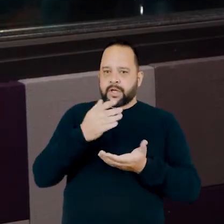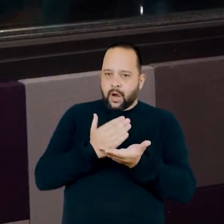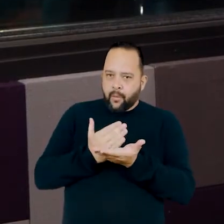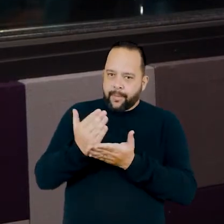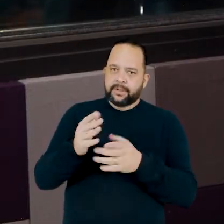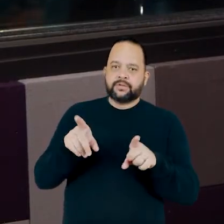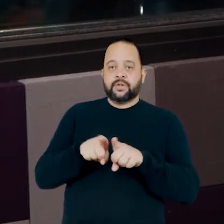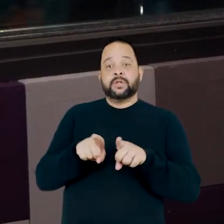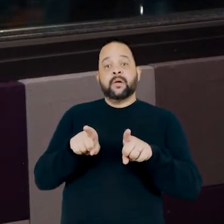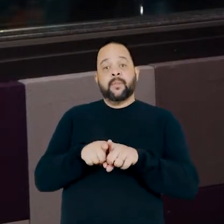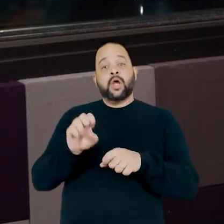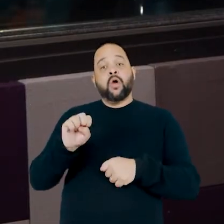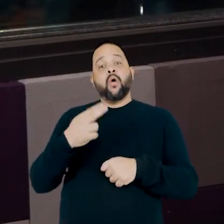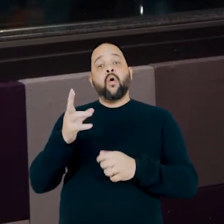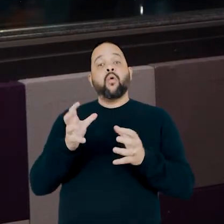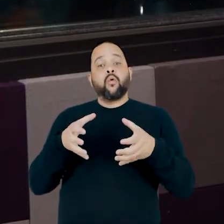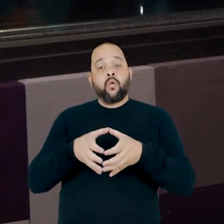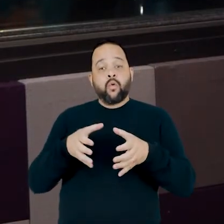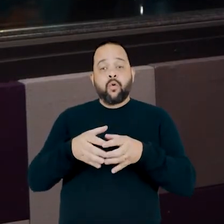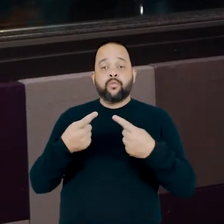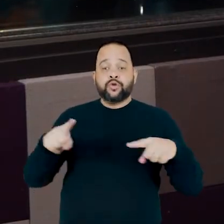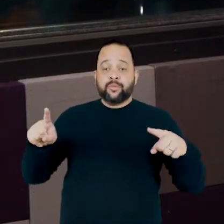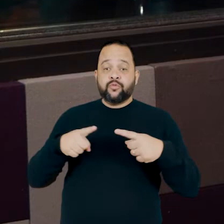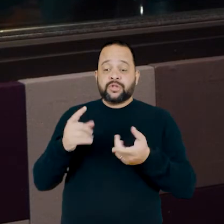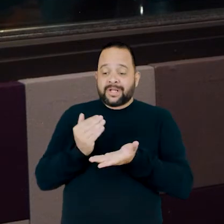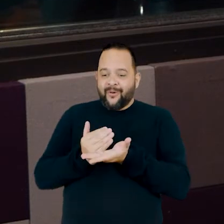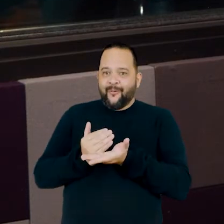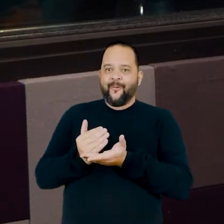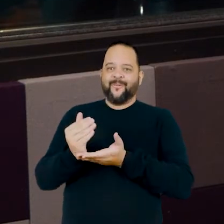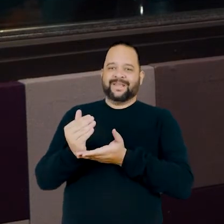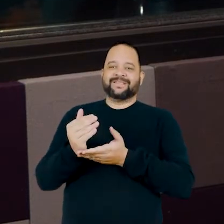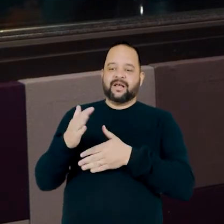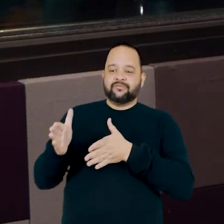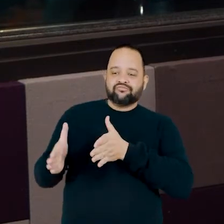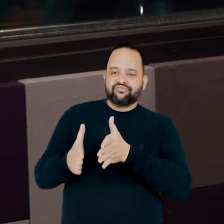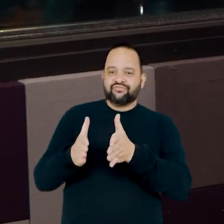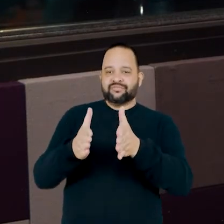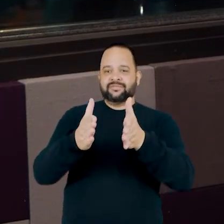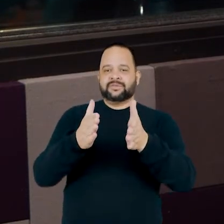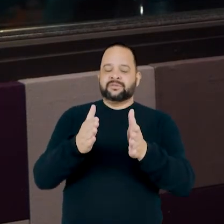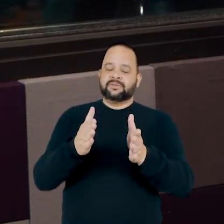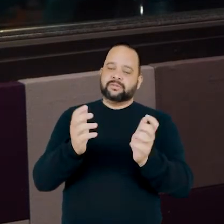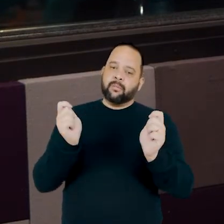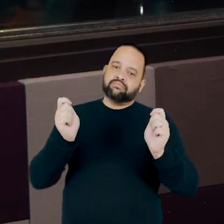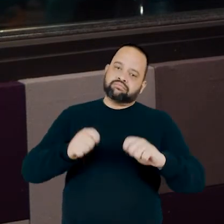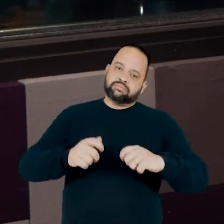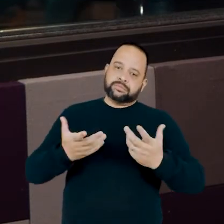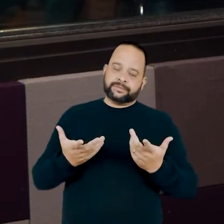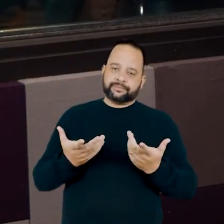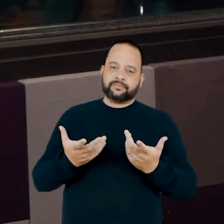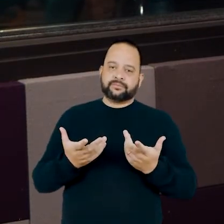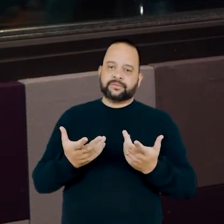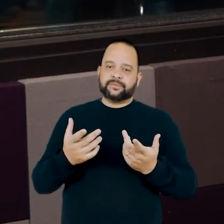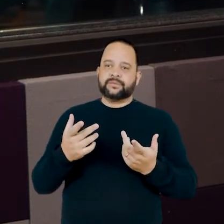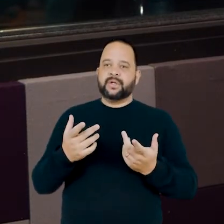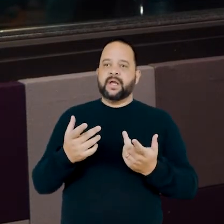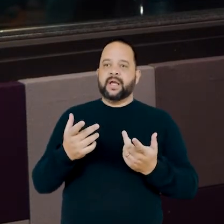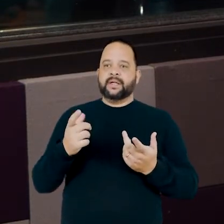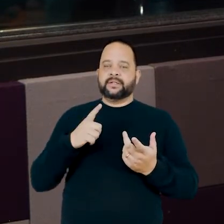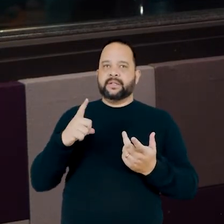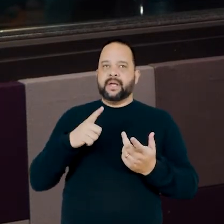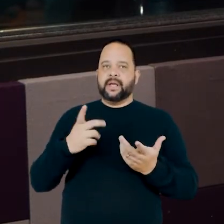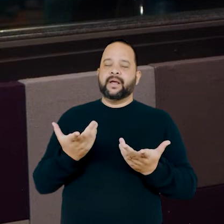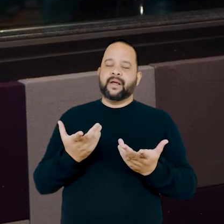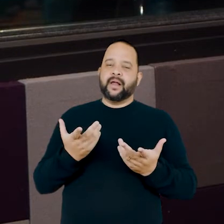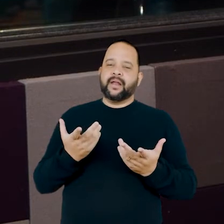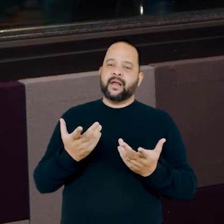começou, ou uma banda que tá começando, né? Realmente pode ser um fator, né? Por isso que a gente fala que a gente entra muito no